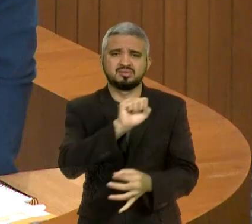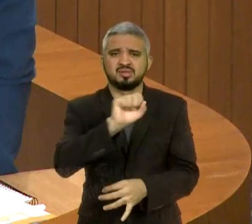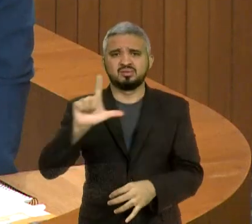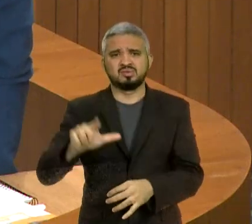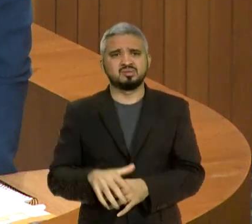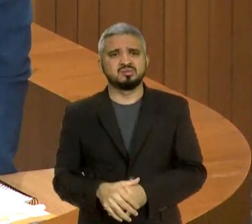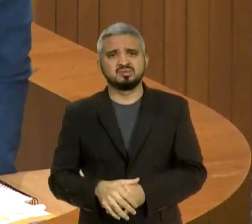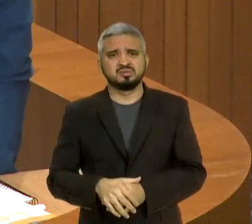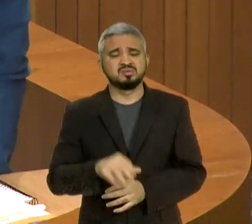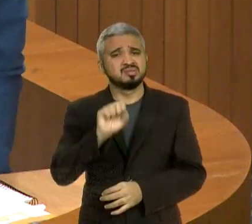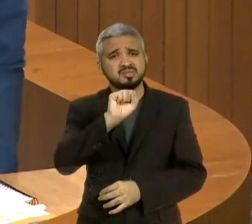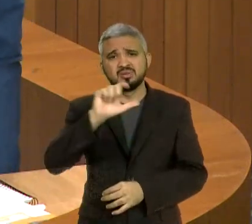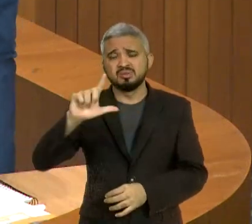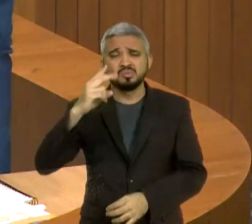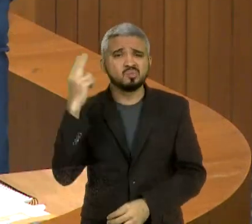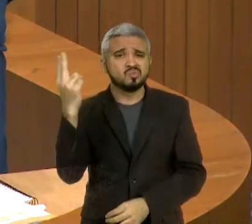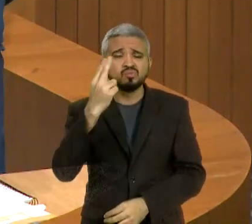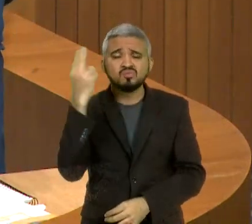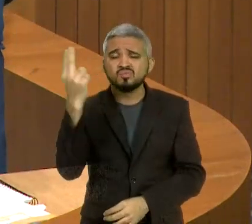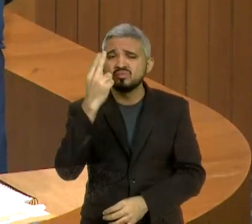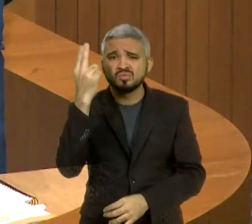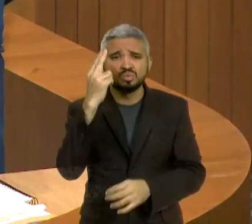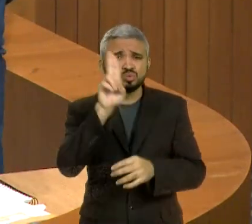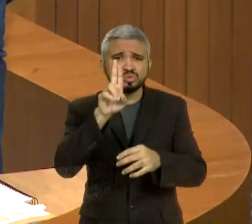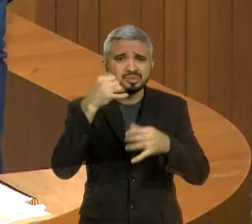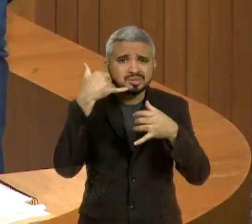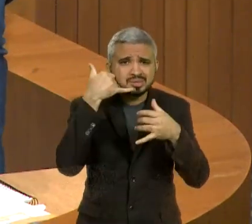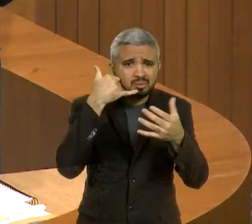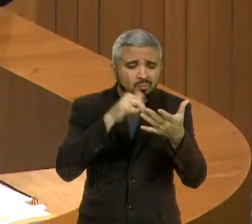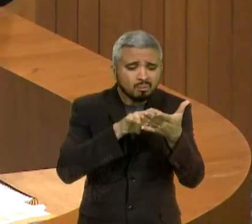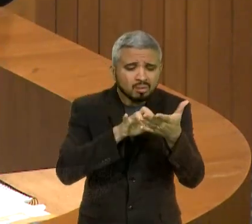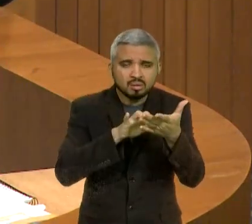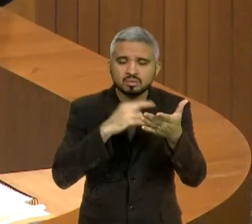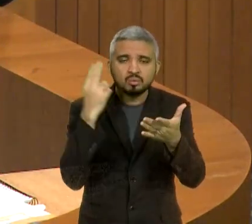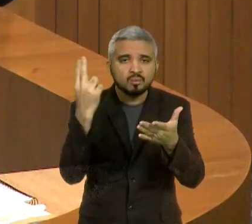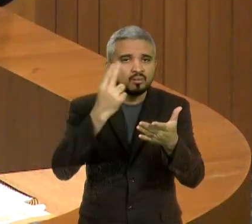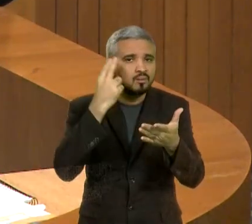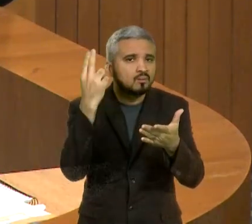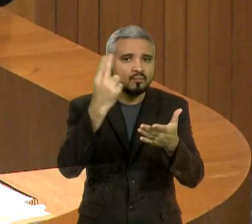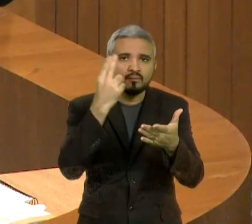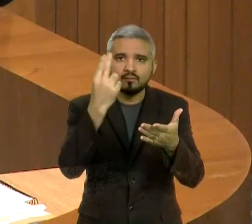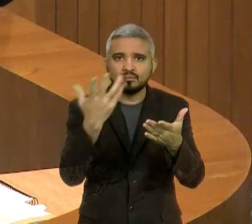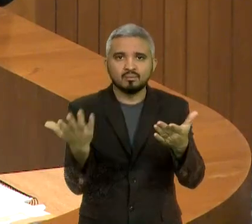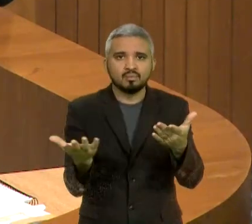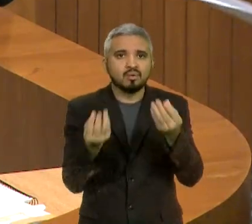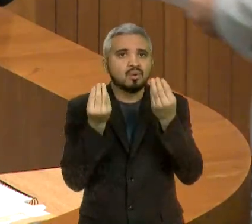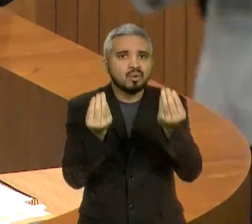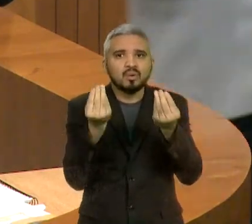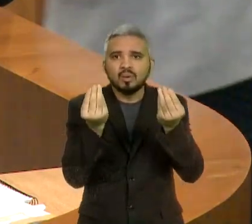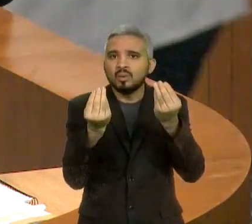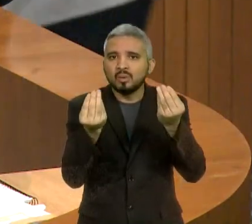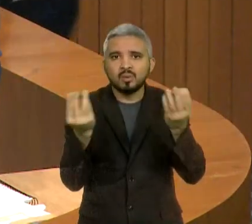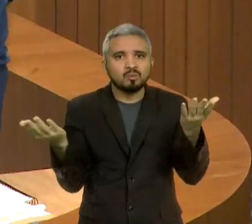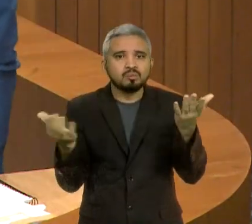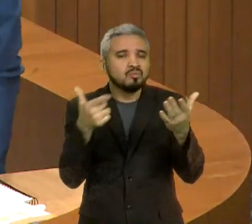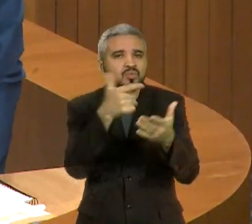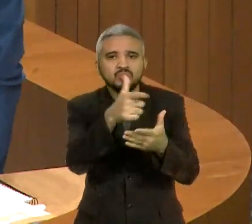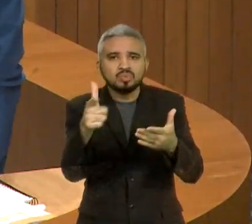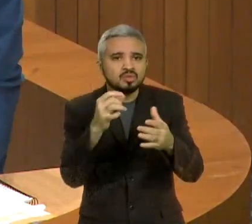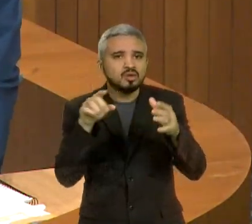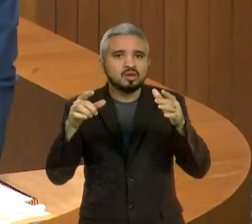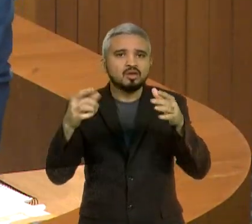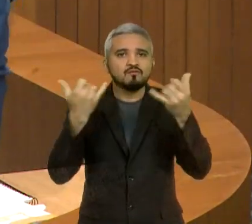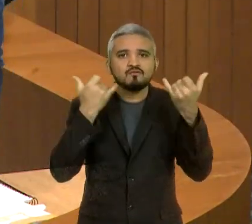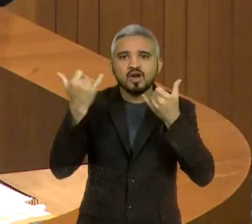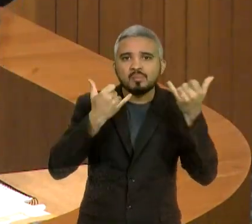nessa cidade. Está impraticável. É uma coisa assim que a pessoa não tem mais como conseguir uma informação em tempo